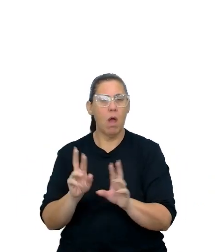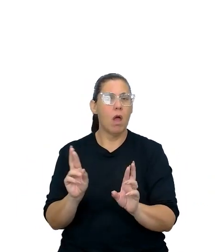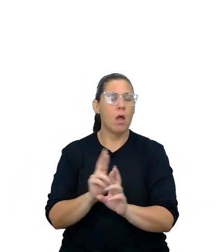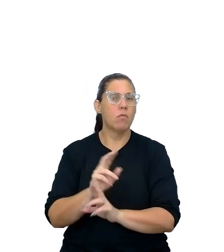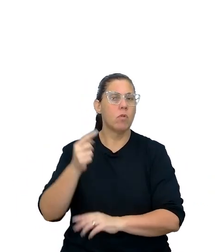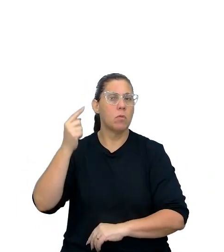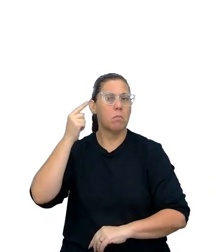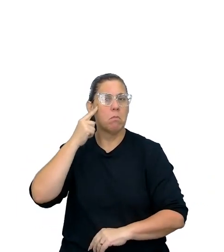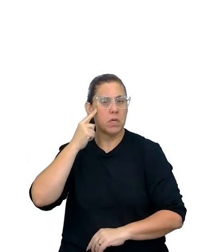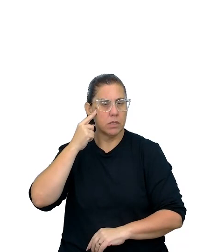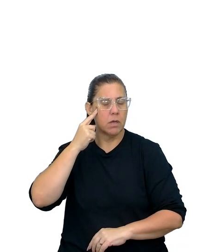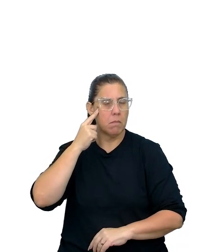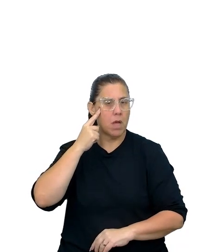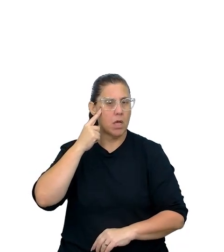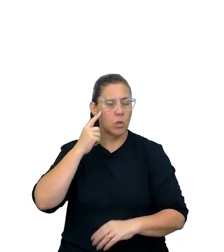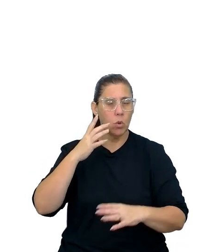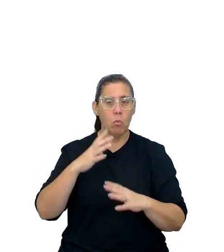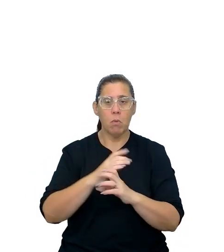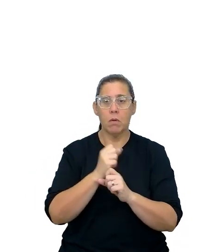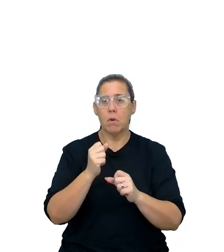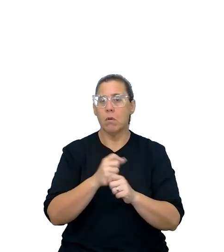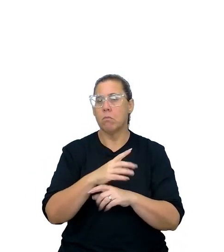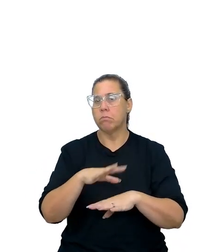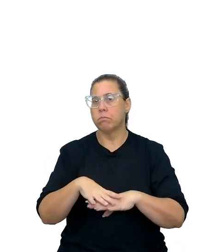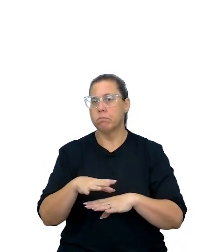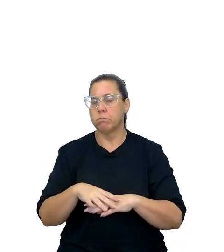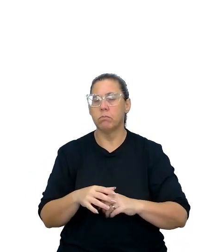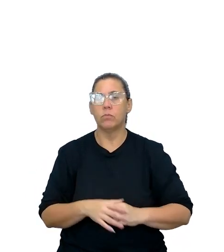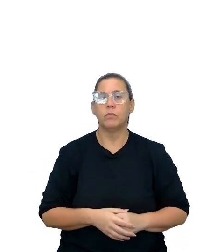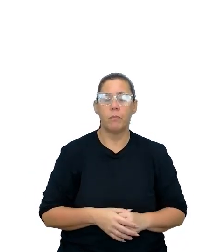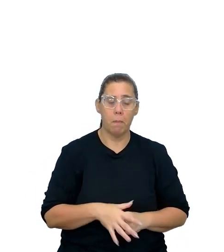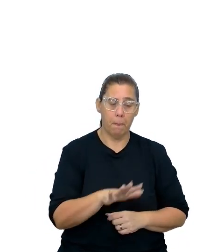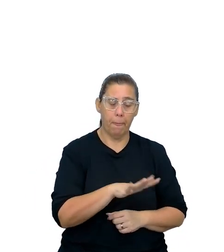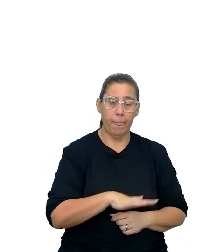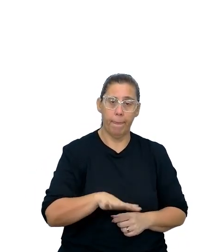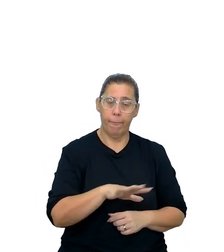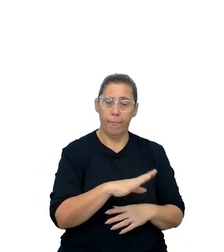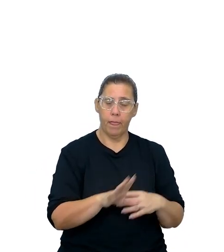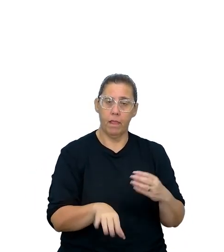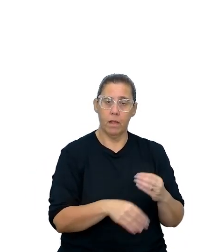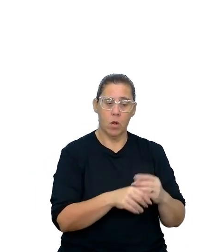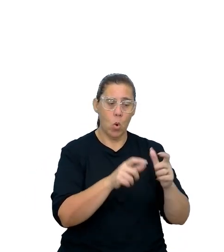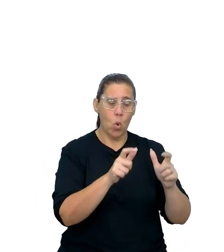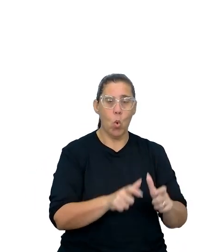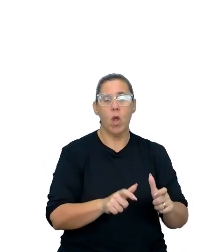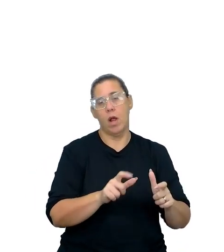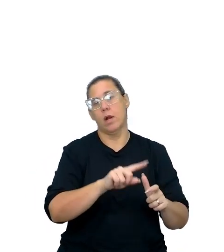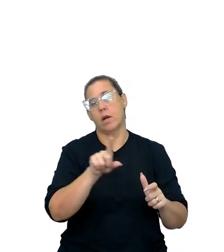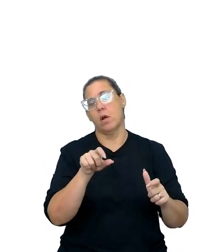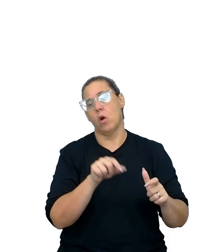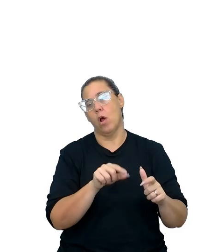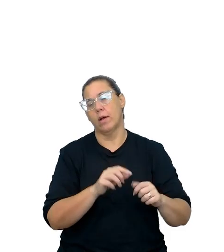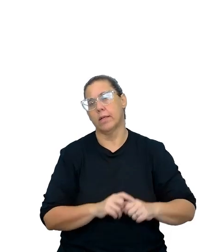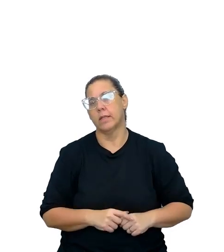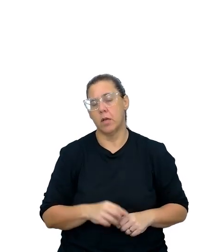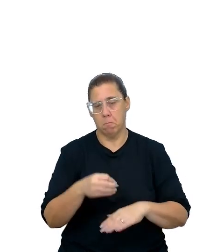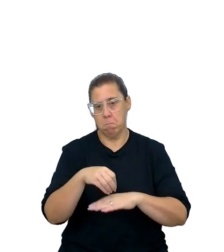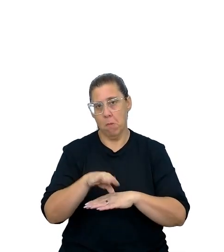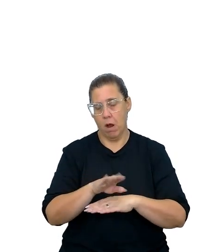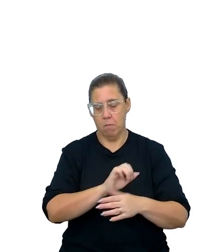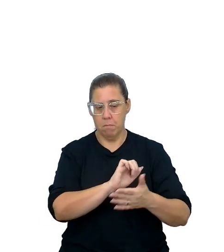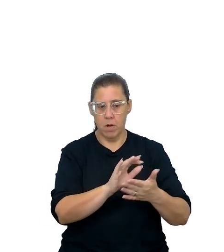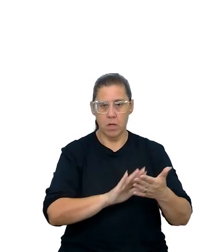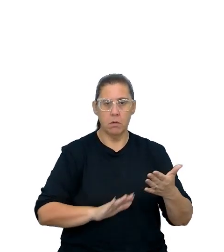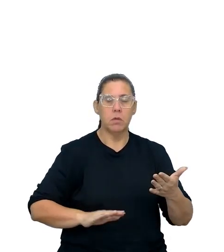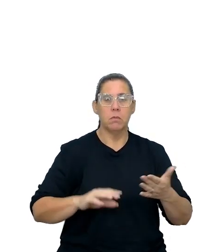com o pensamento aritmético, operações, né, no caso o campo aditivo, a mudança do lugar da incógnita. E sugerimos